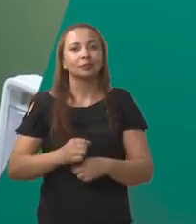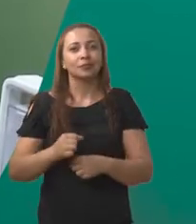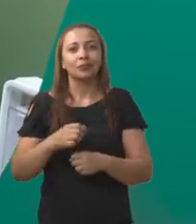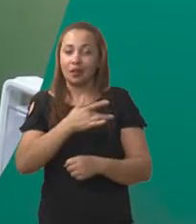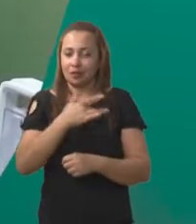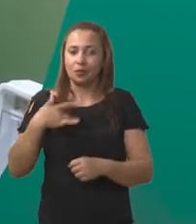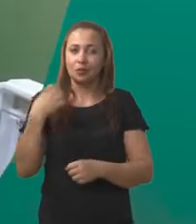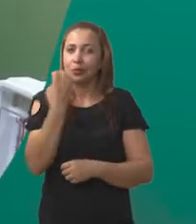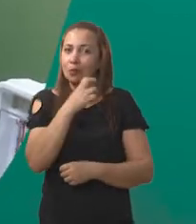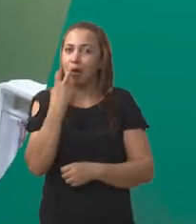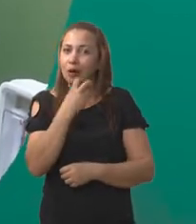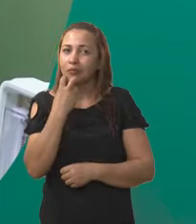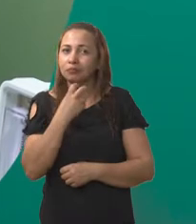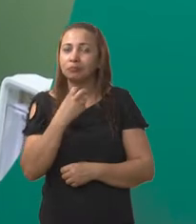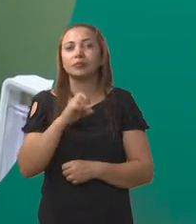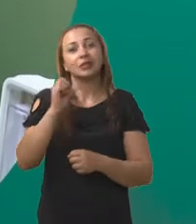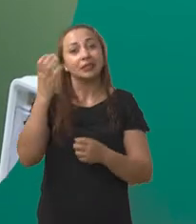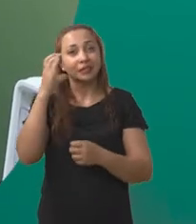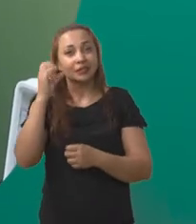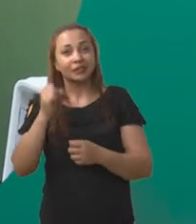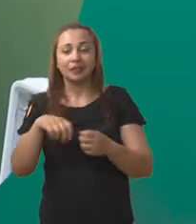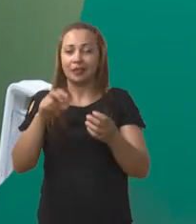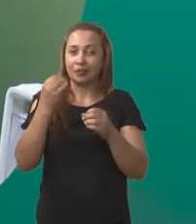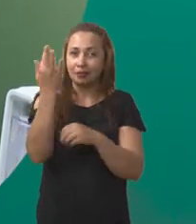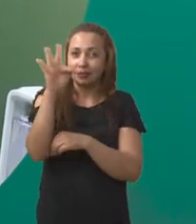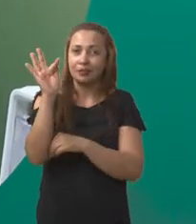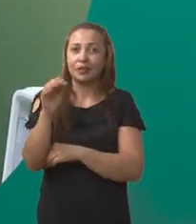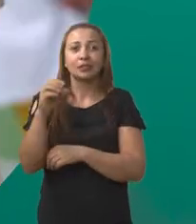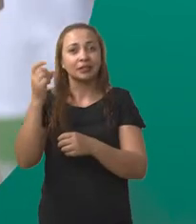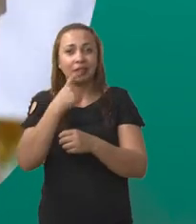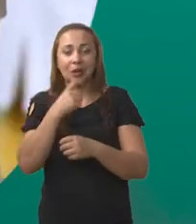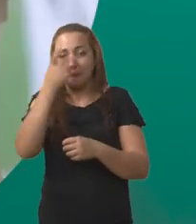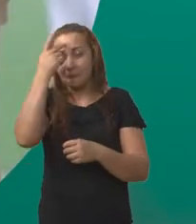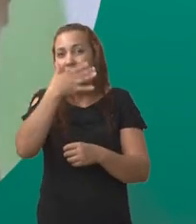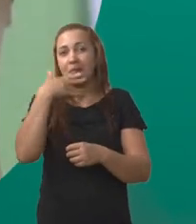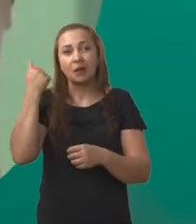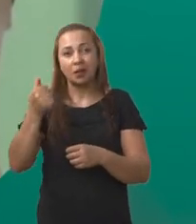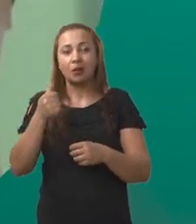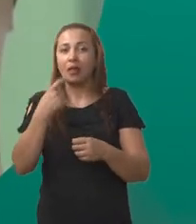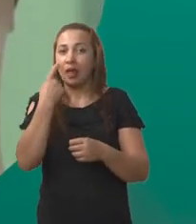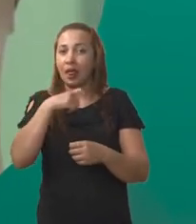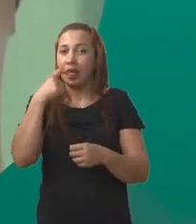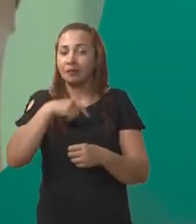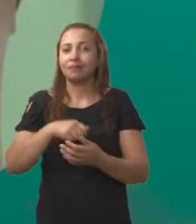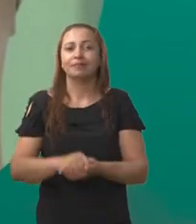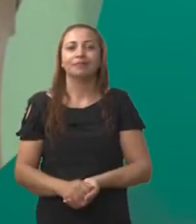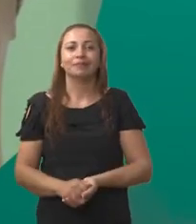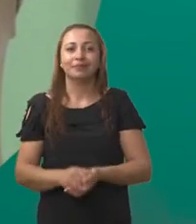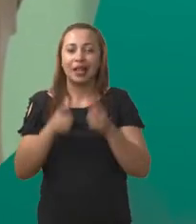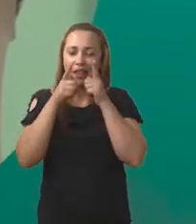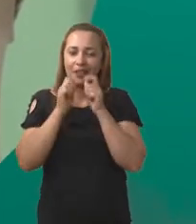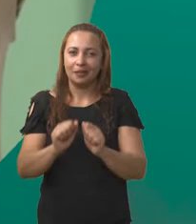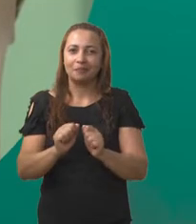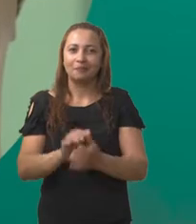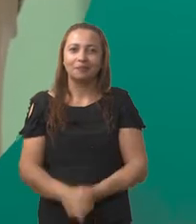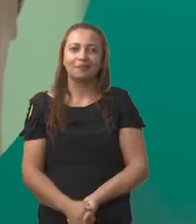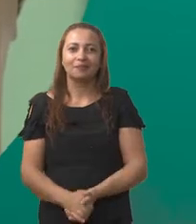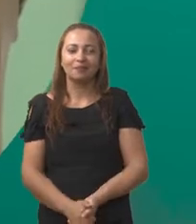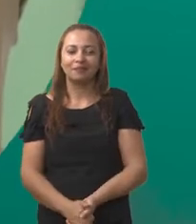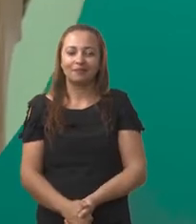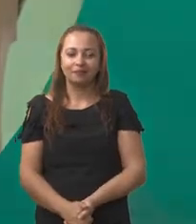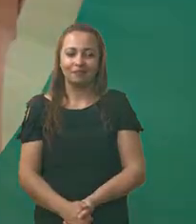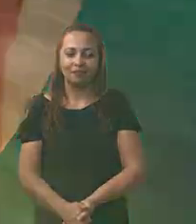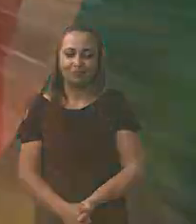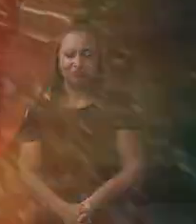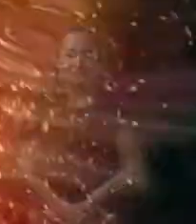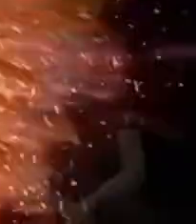em nome da saúde bucal cientistas à Universidade Federal de Sergipe cria uma solução simples para higienização correta